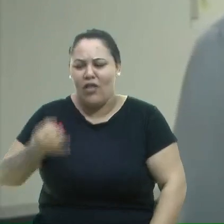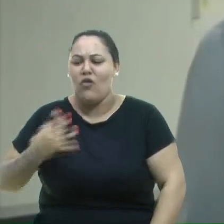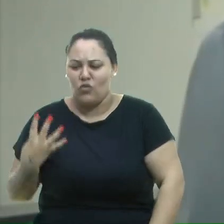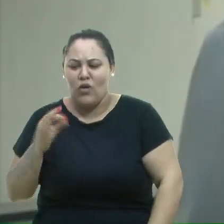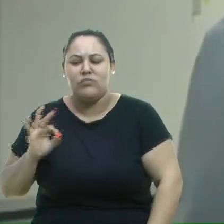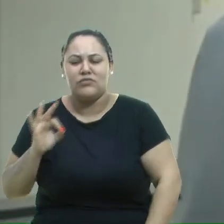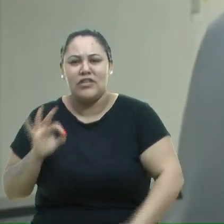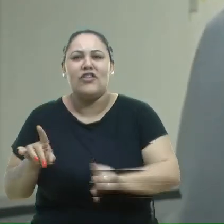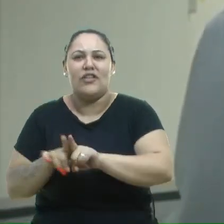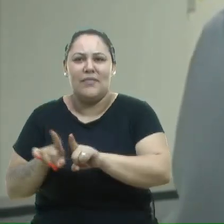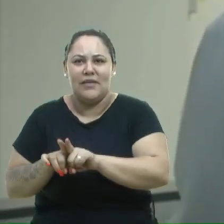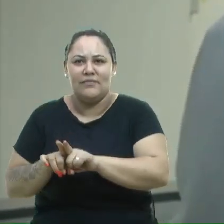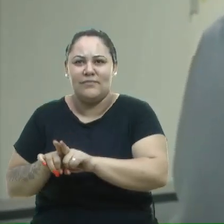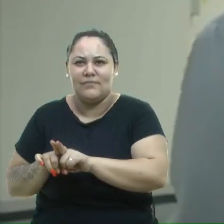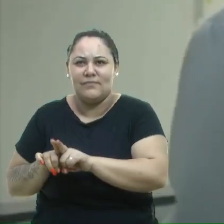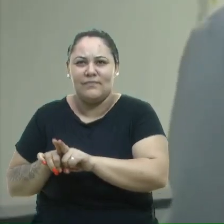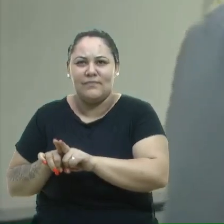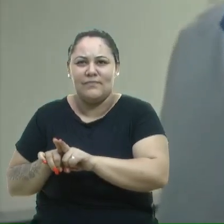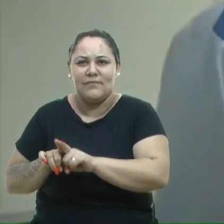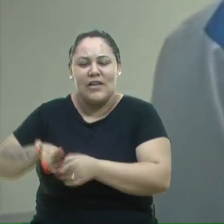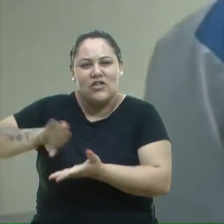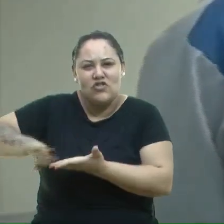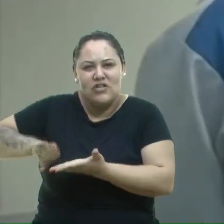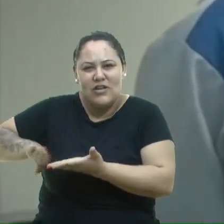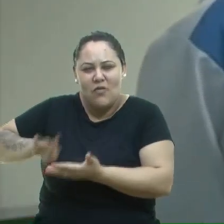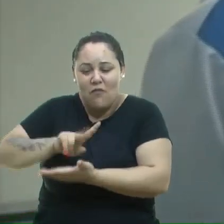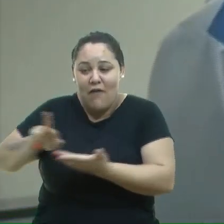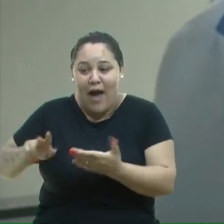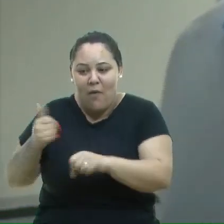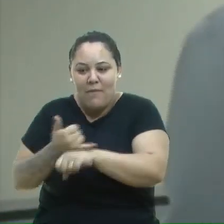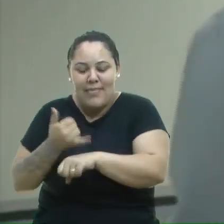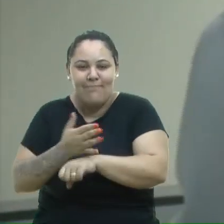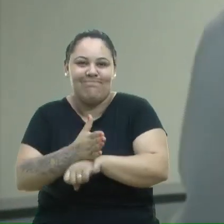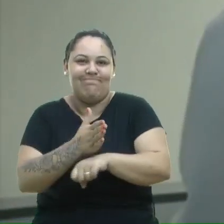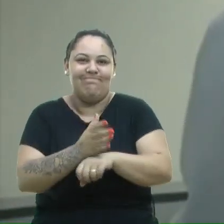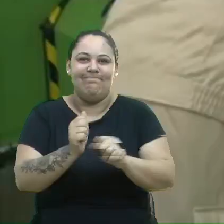4%, retirando vários tipos de metal contidos ali.